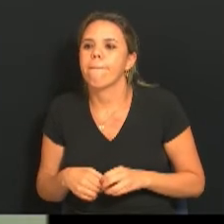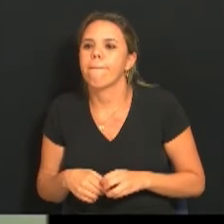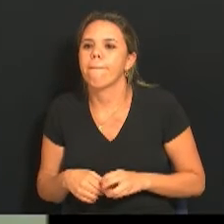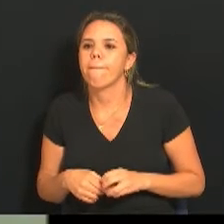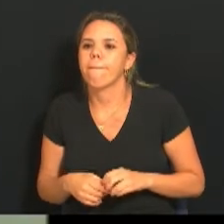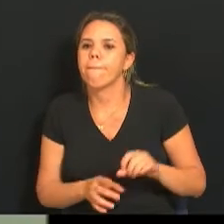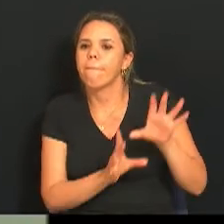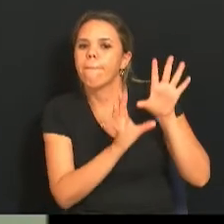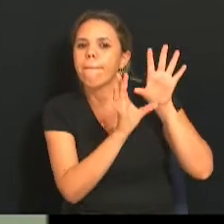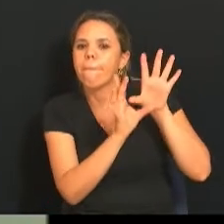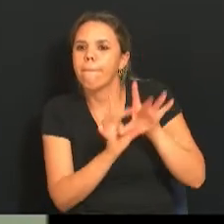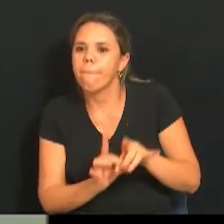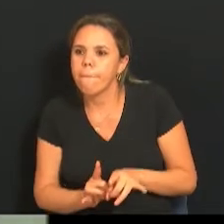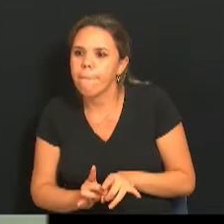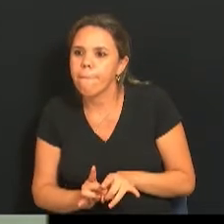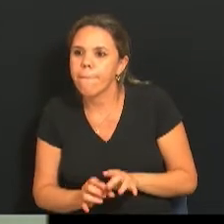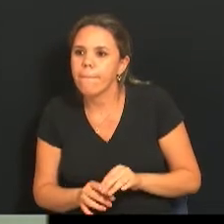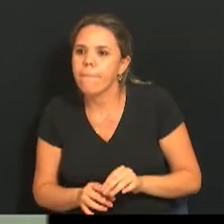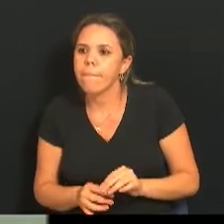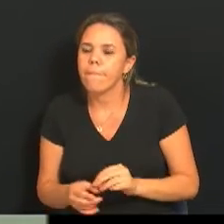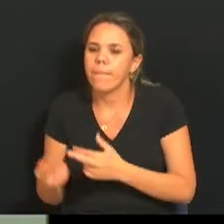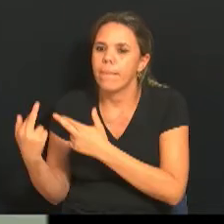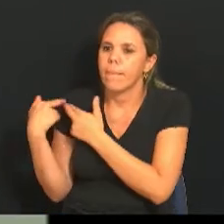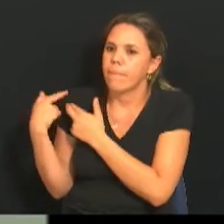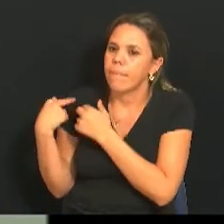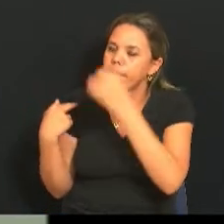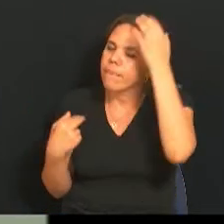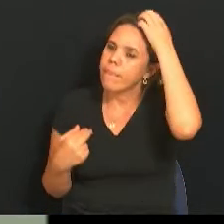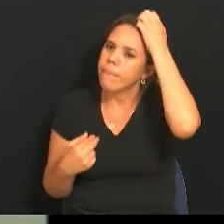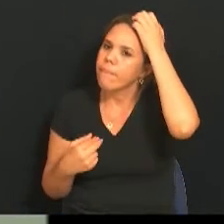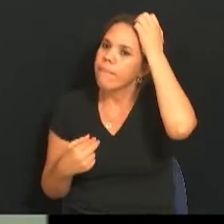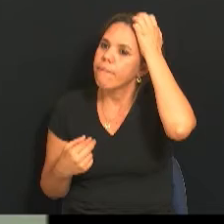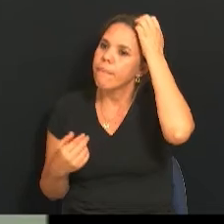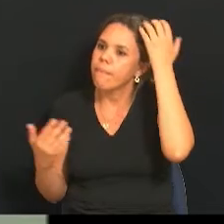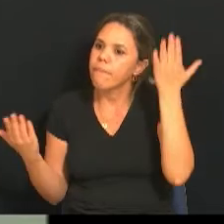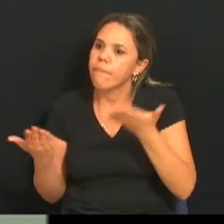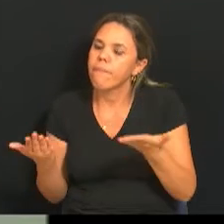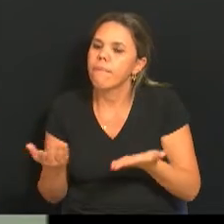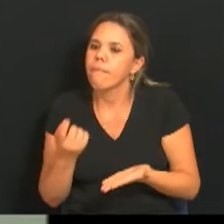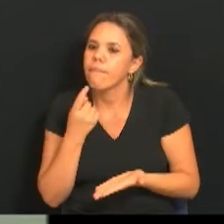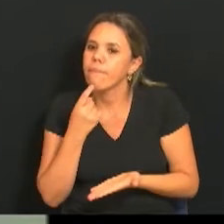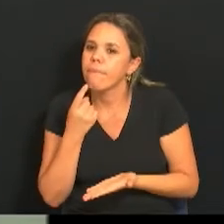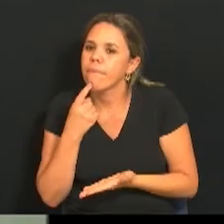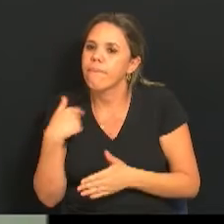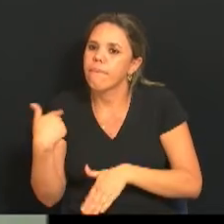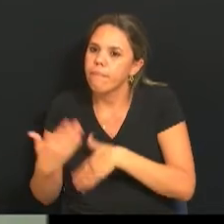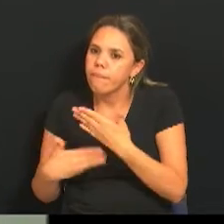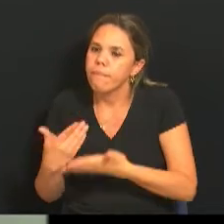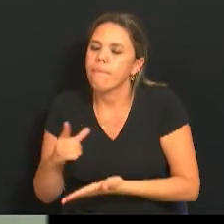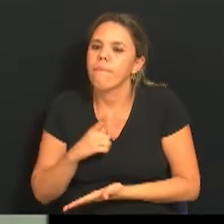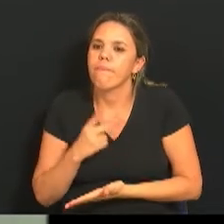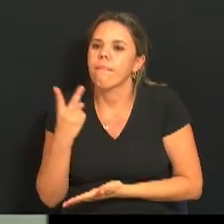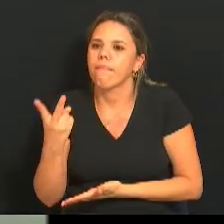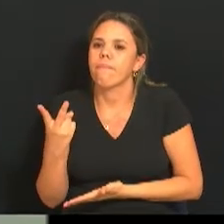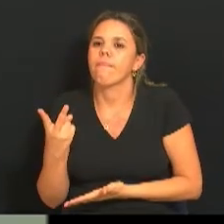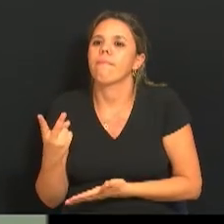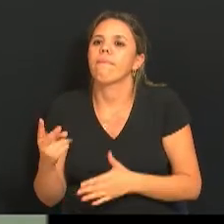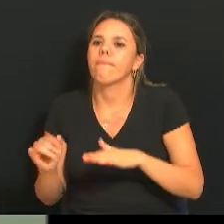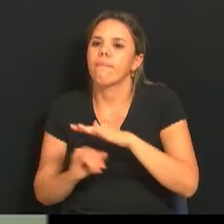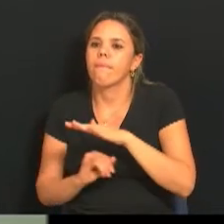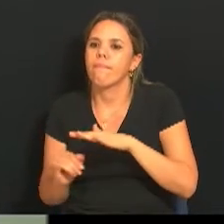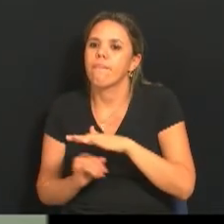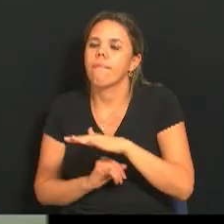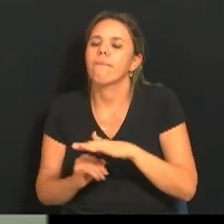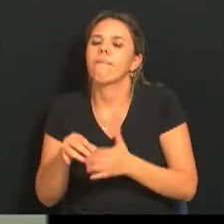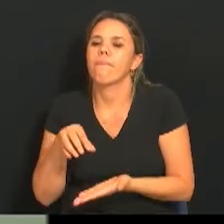coerente, que seja de uma maneira responsável. Então, hoje, Campinas tem todo esse processo. Nós temos 2 casas de passagem, nós temos um